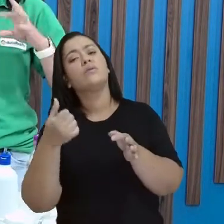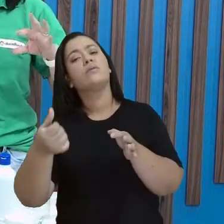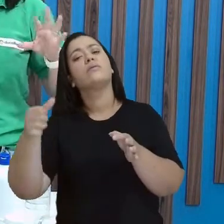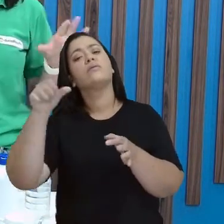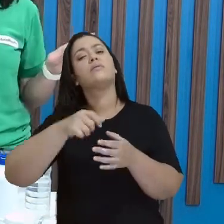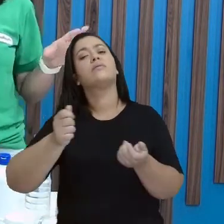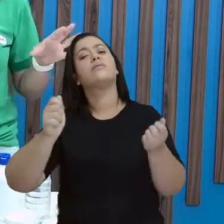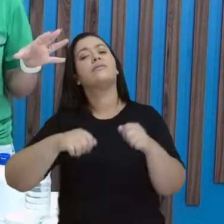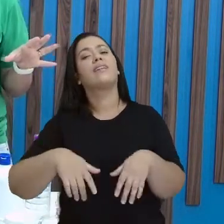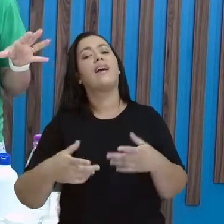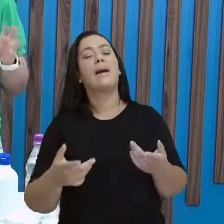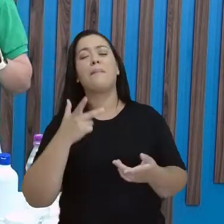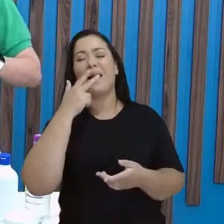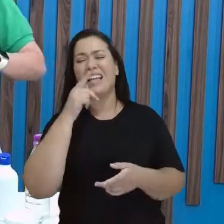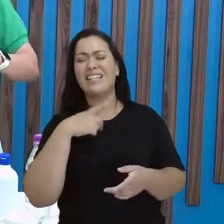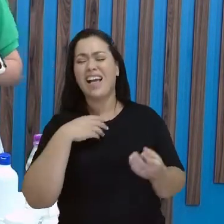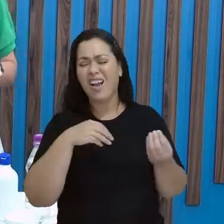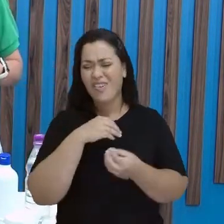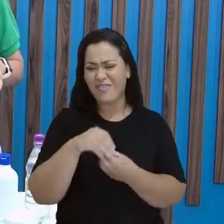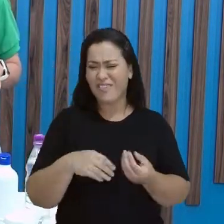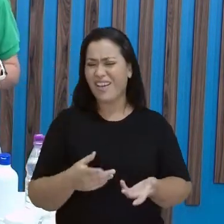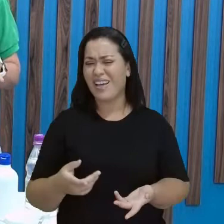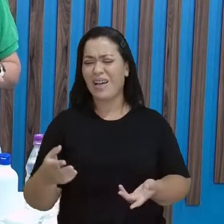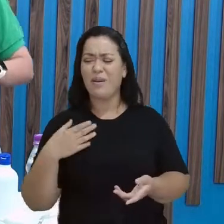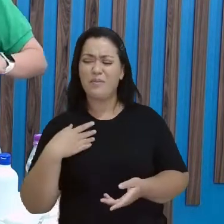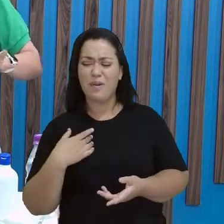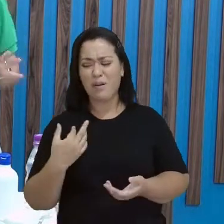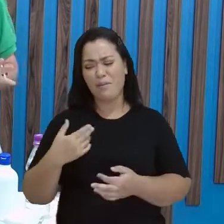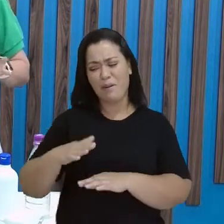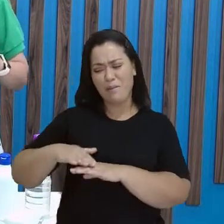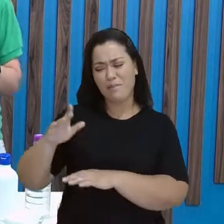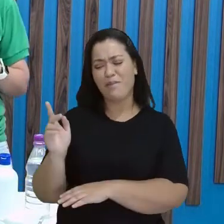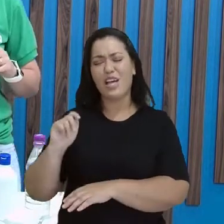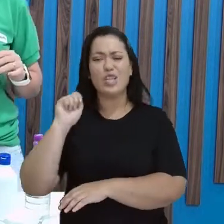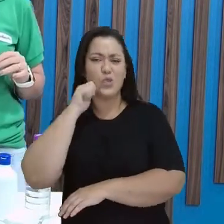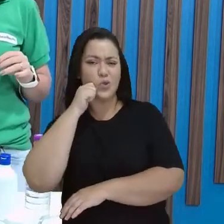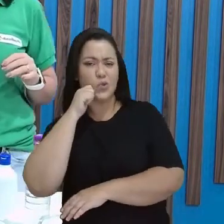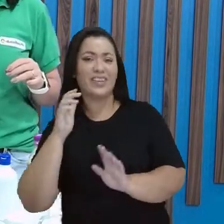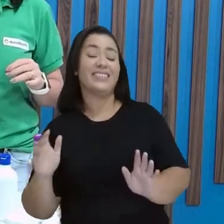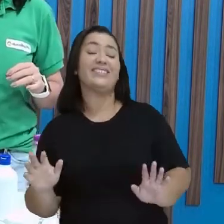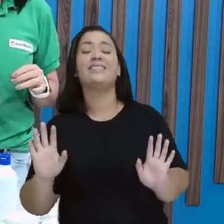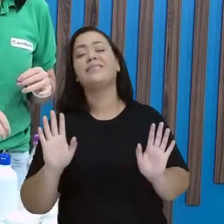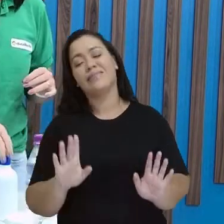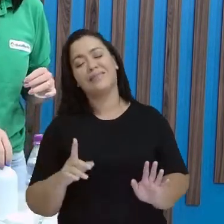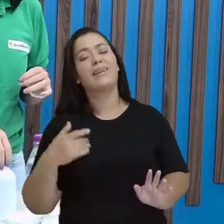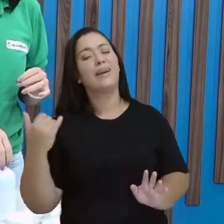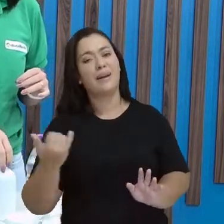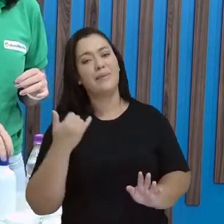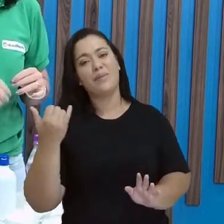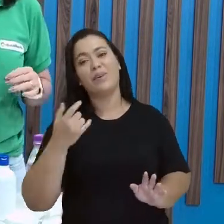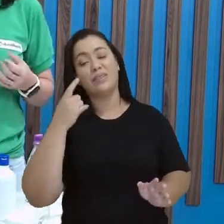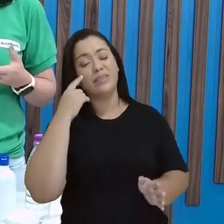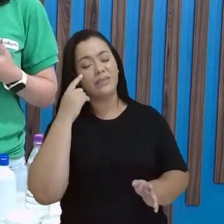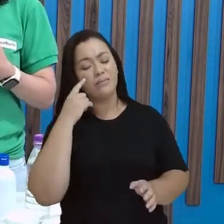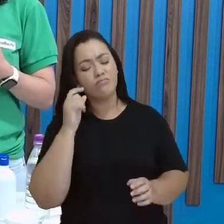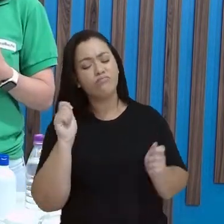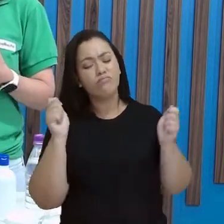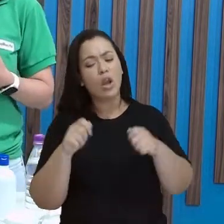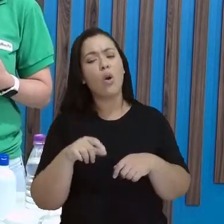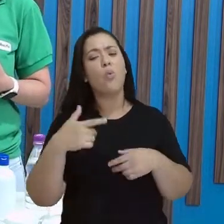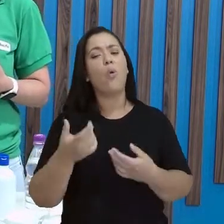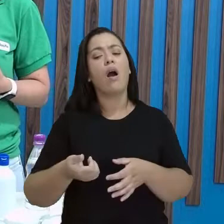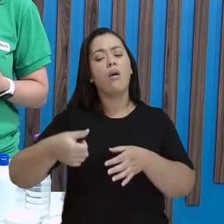fica aquela confusão. Meu irmão tem mais suco que eu. Então, é importante olhar sempre